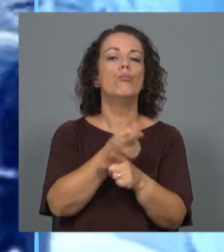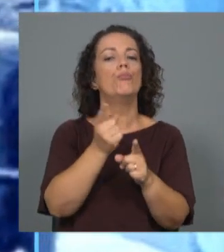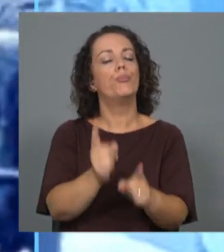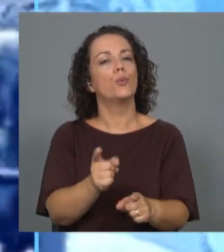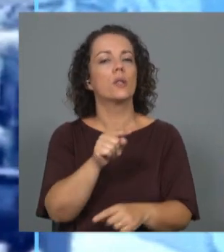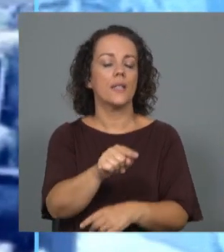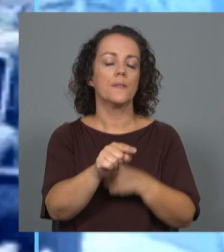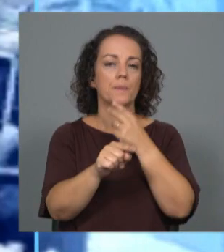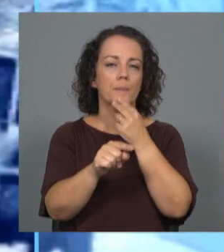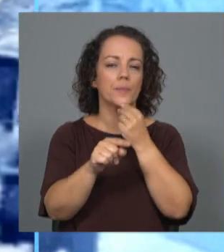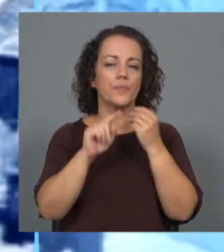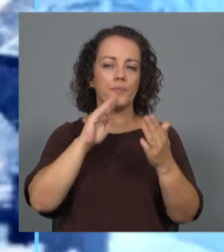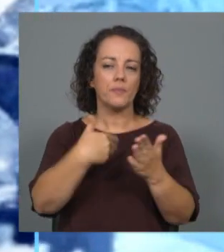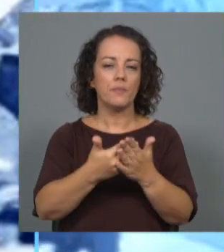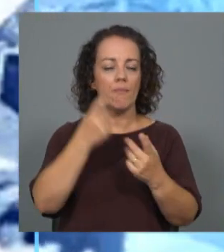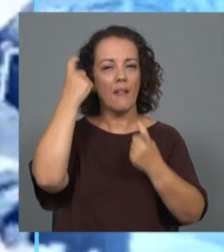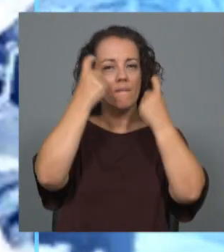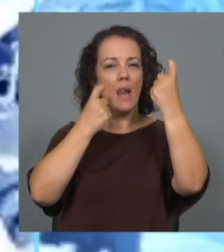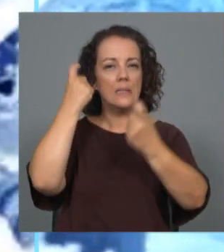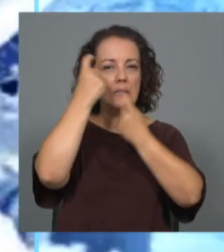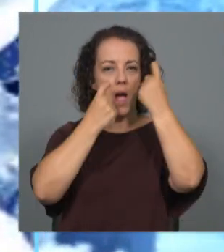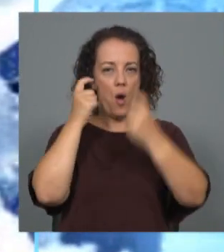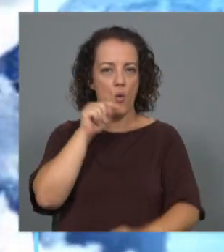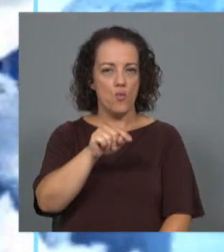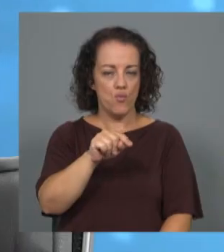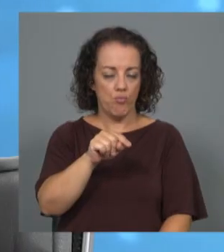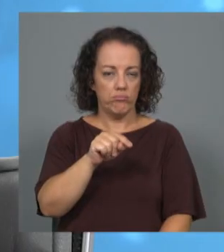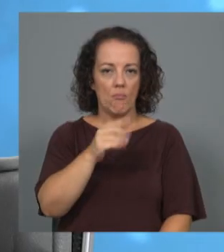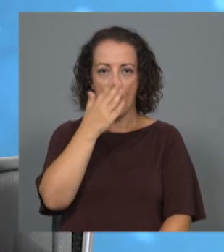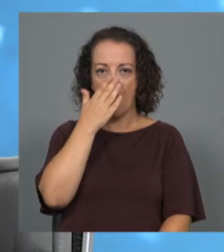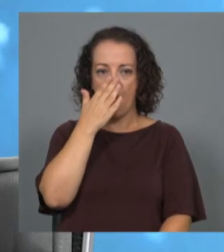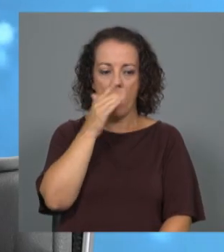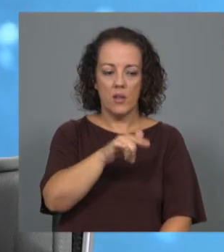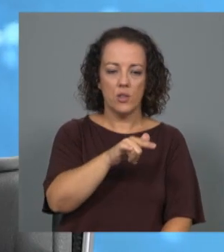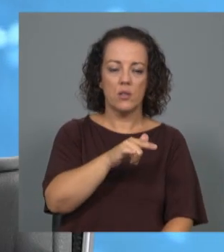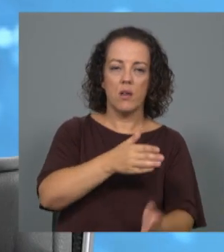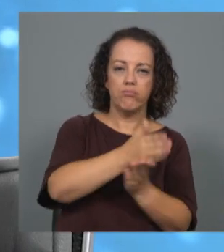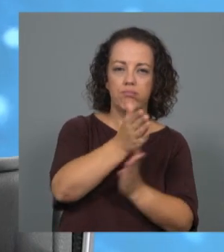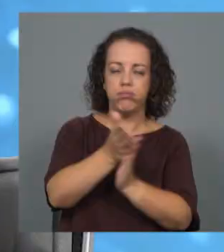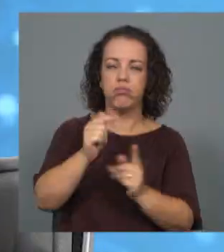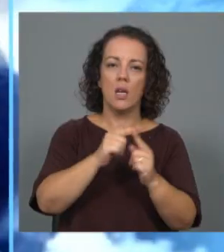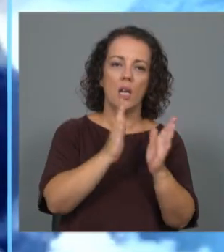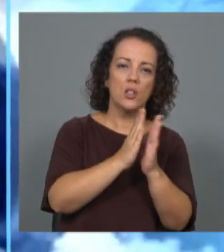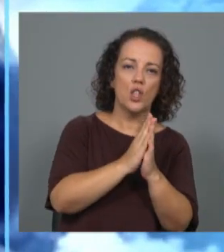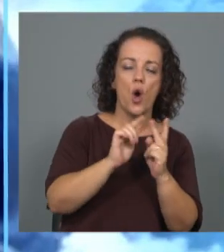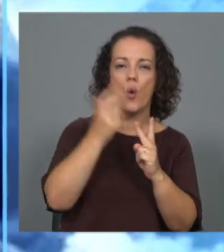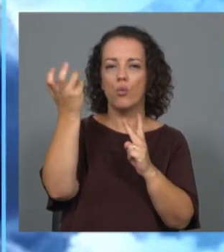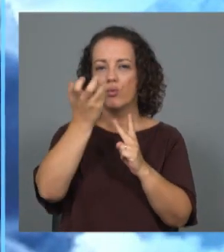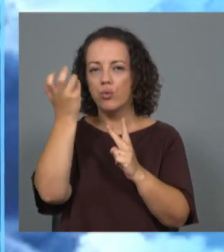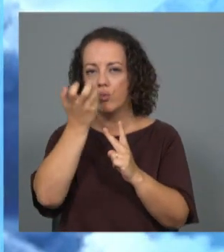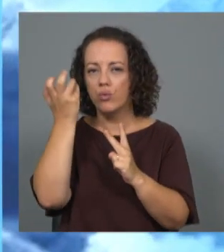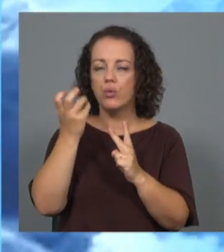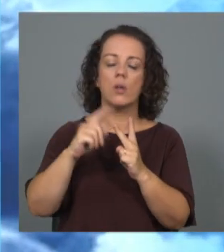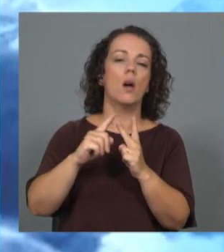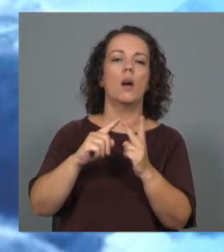suas reflexões. Ao fim e ao cabo, estas vertentes da religião, da cultura, irão inspirar